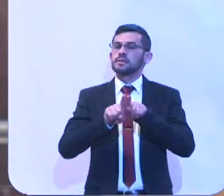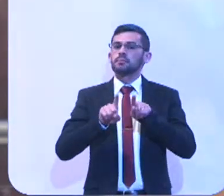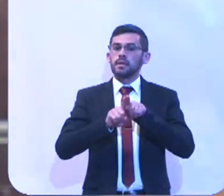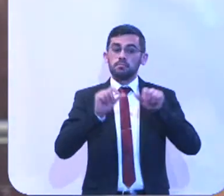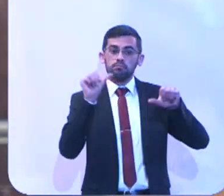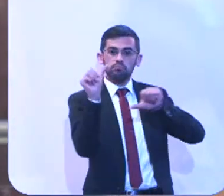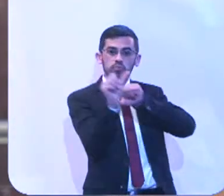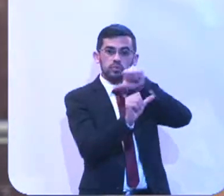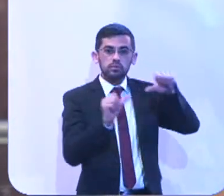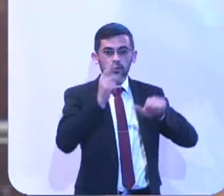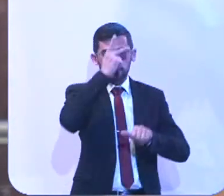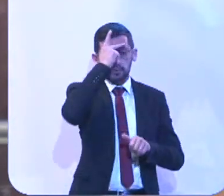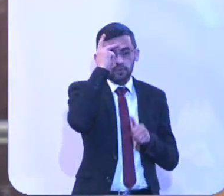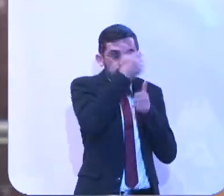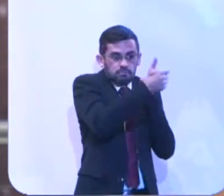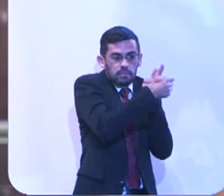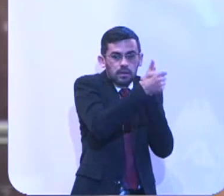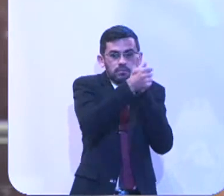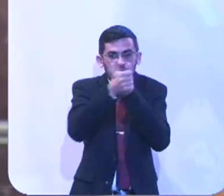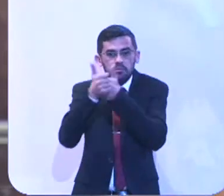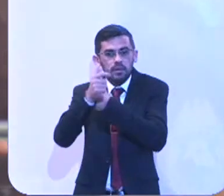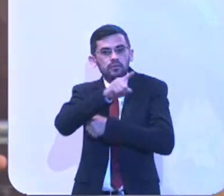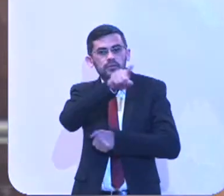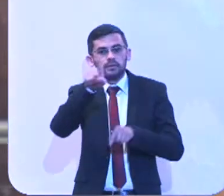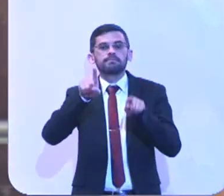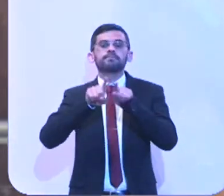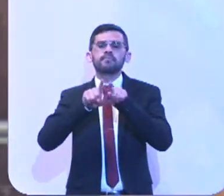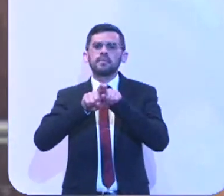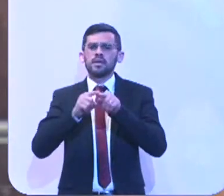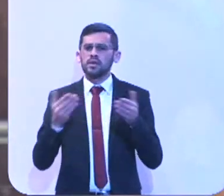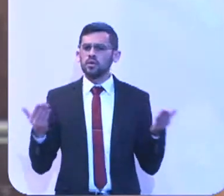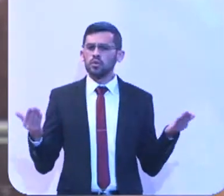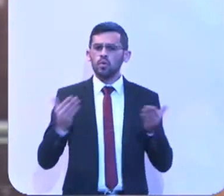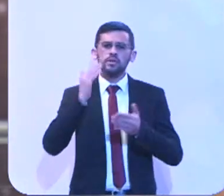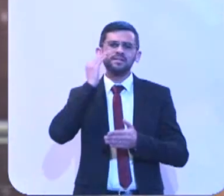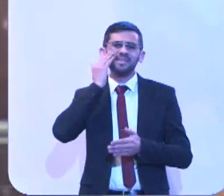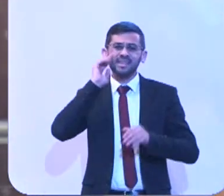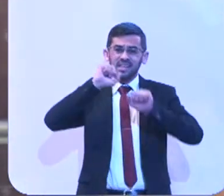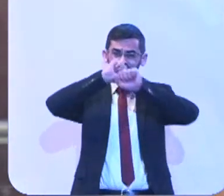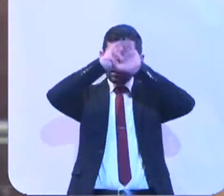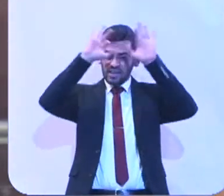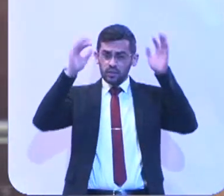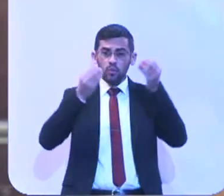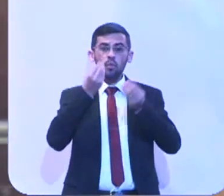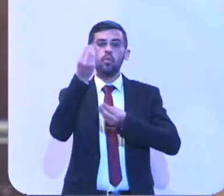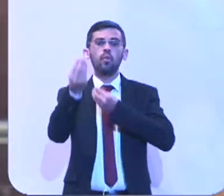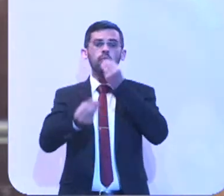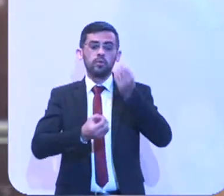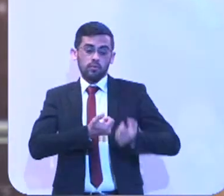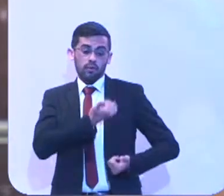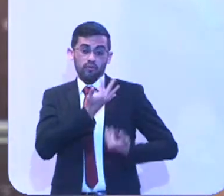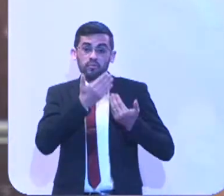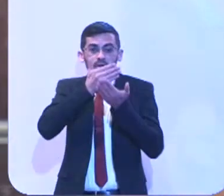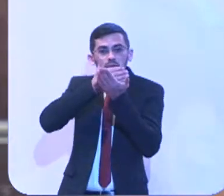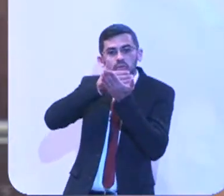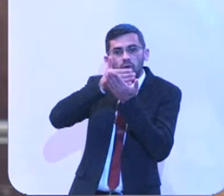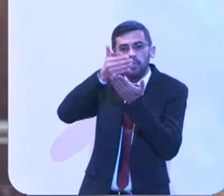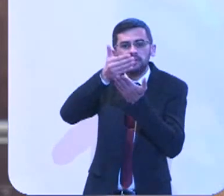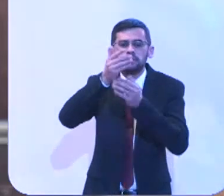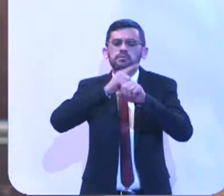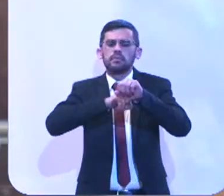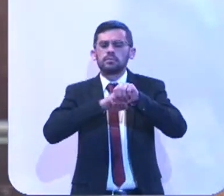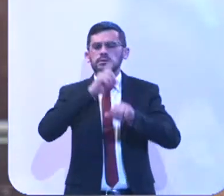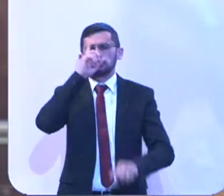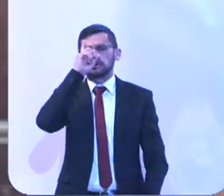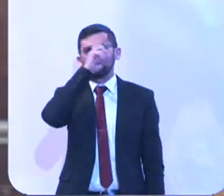de muitos também. E hoje eu queria entender como é que o avivamento chega numa situação como